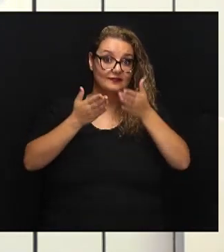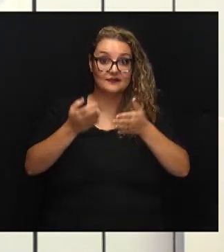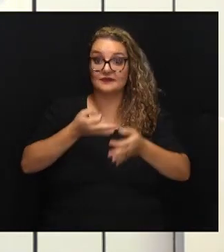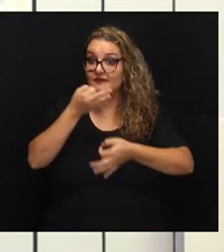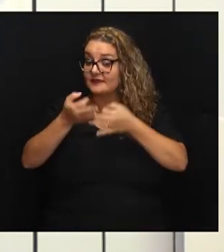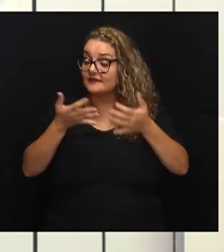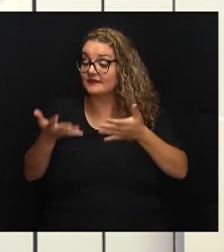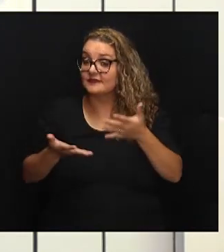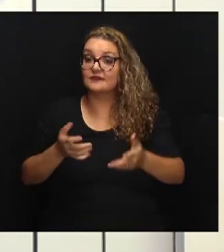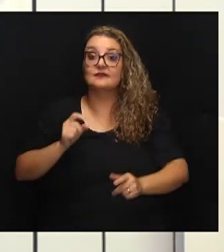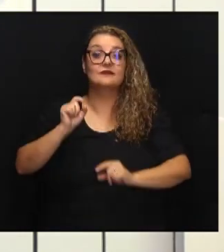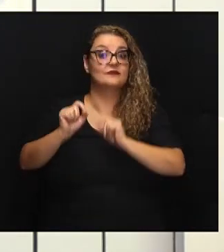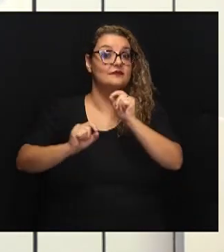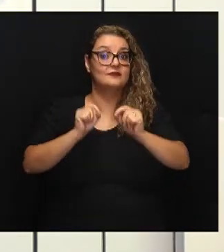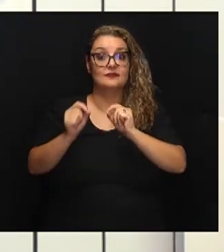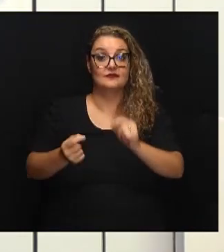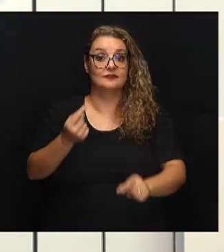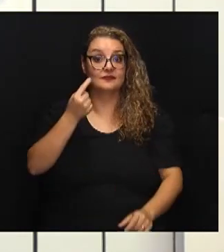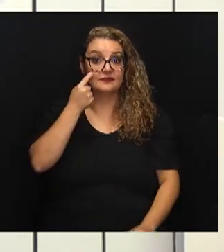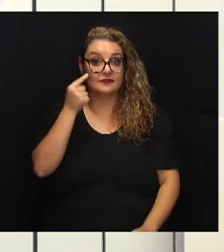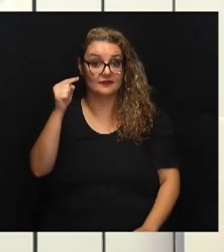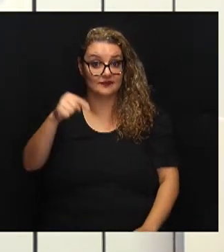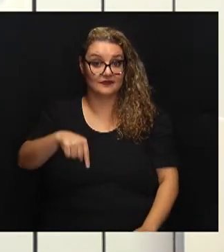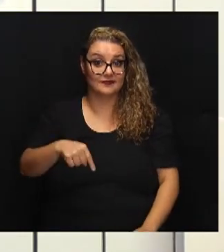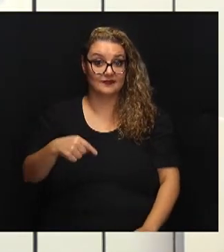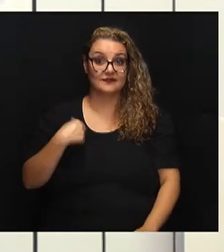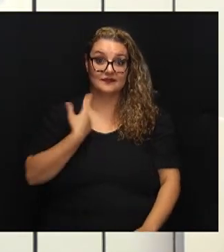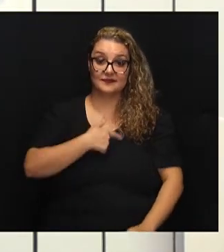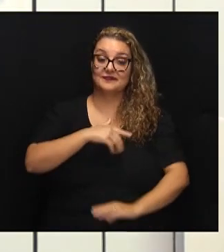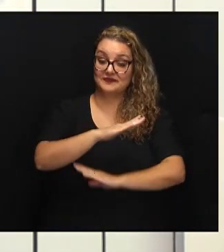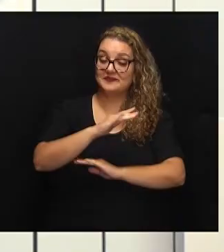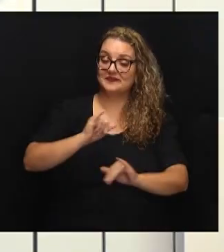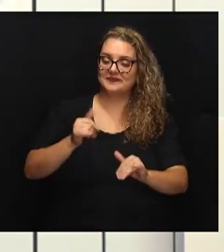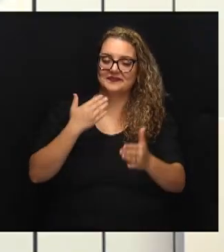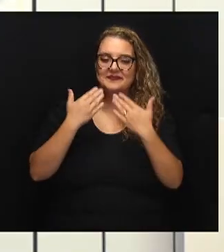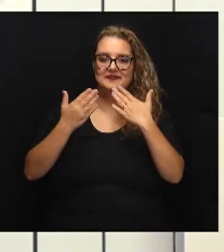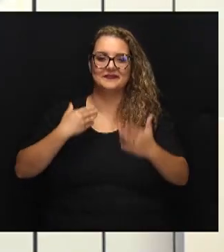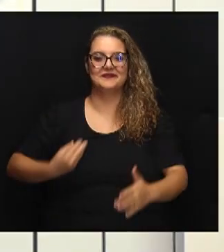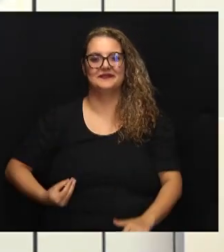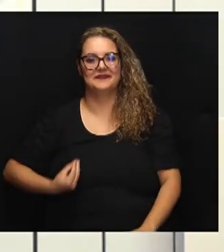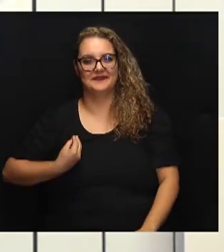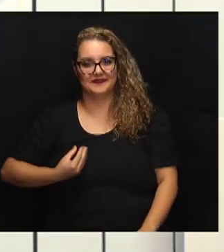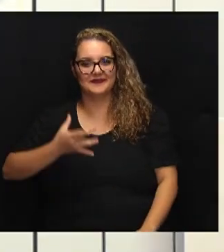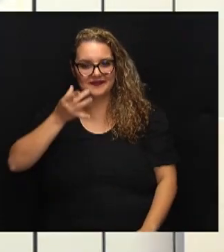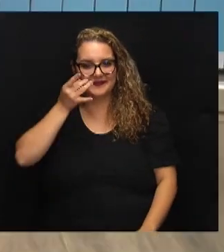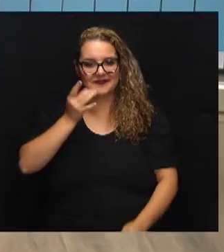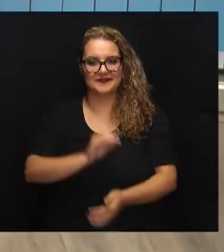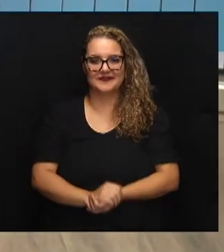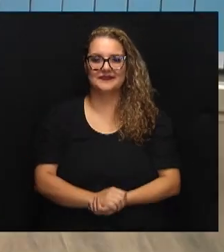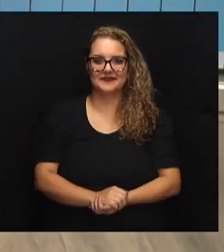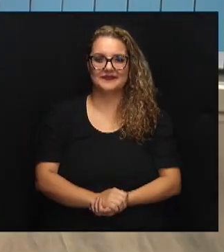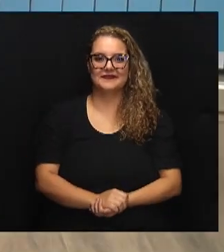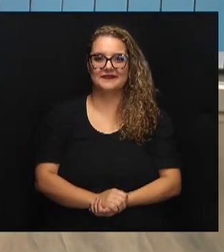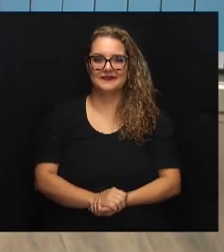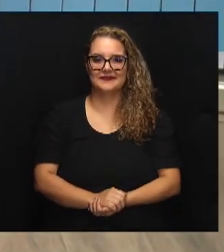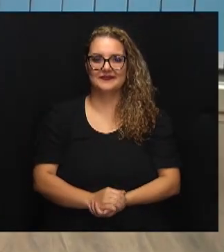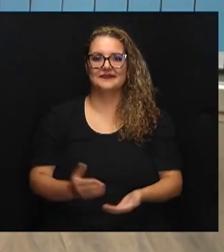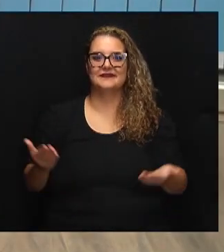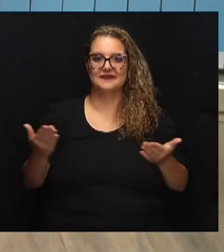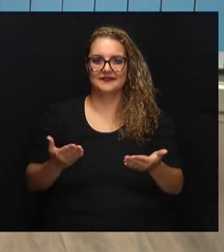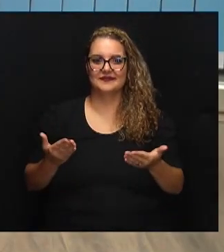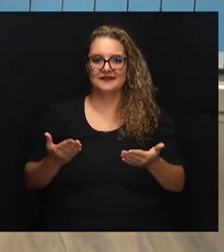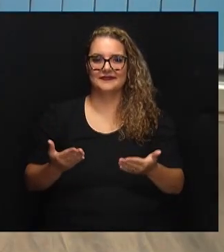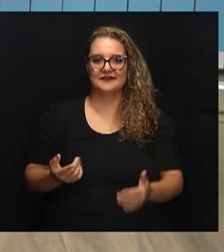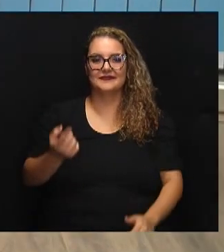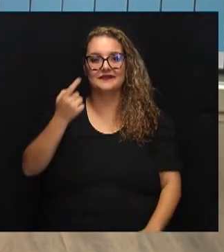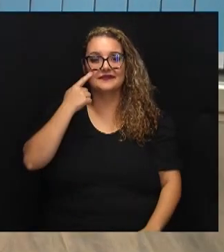uma crítica construtiva, o que você quer assistir aqui no nosso telejornal, que a gente conversa ao vivo. Confira a